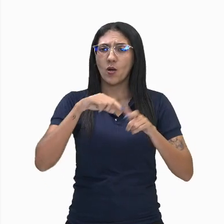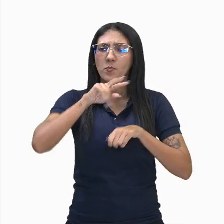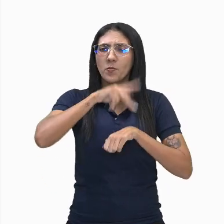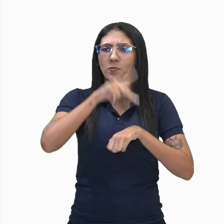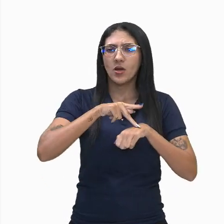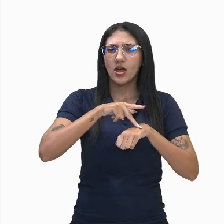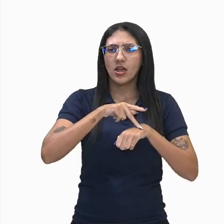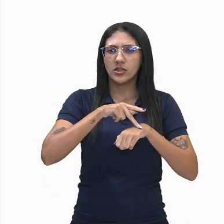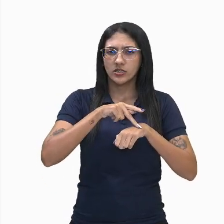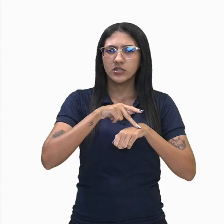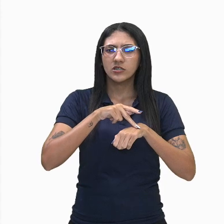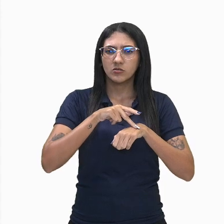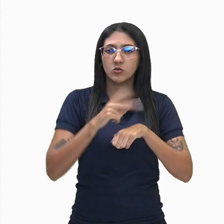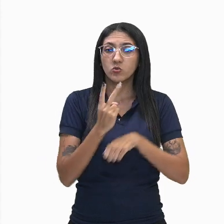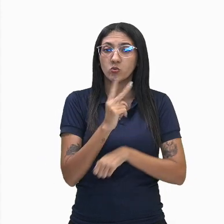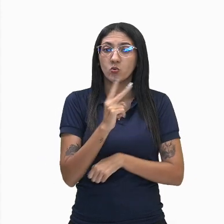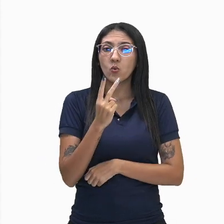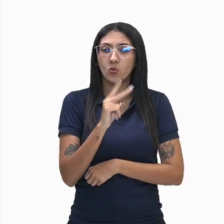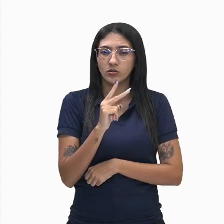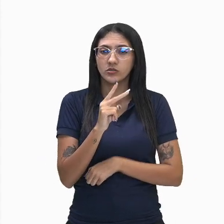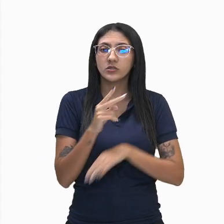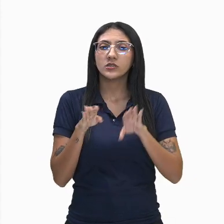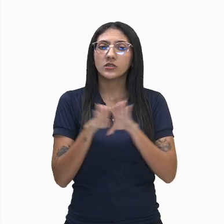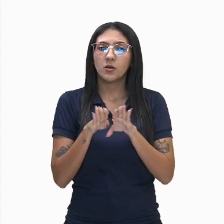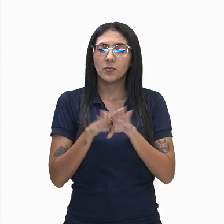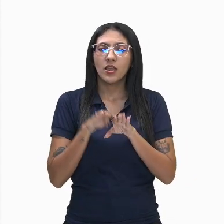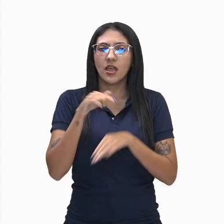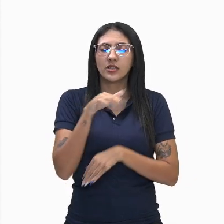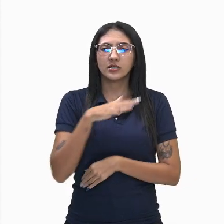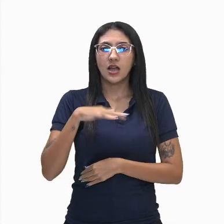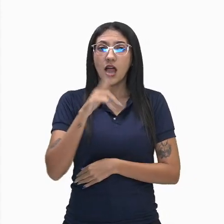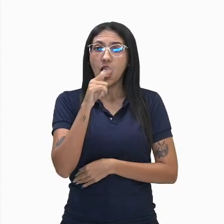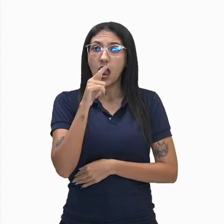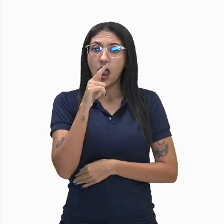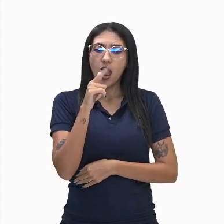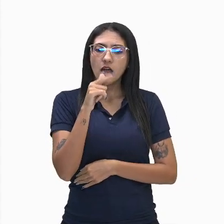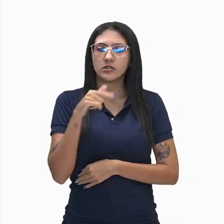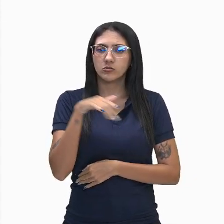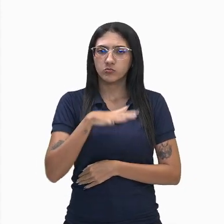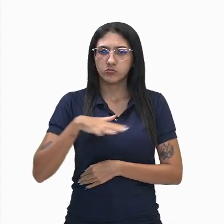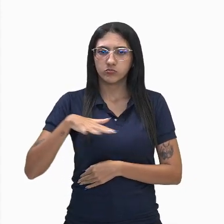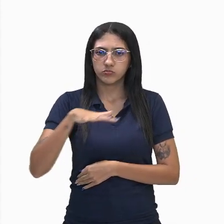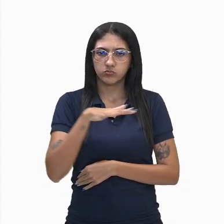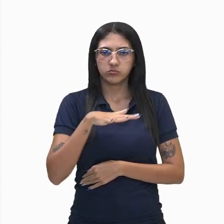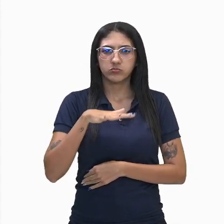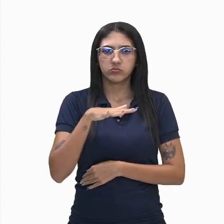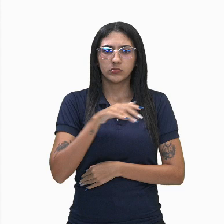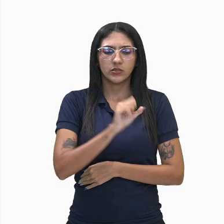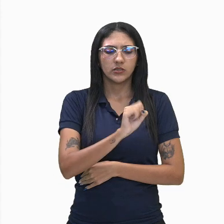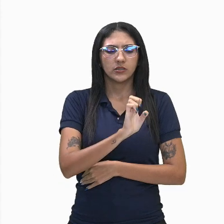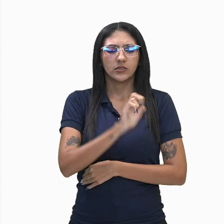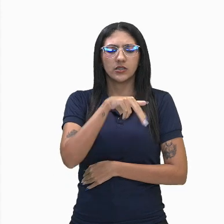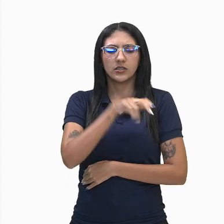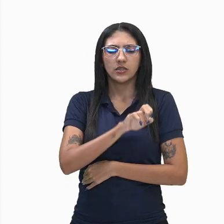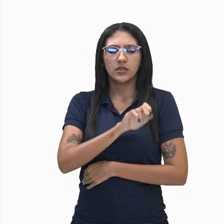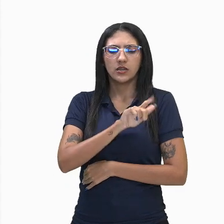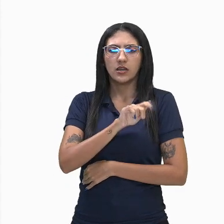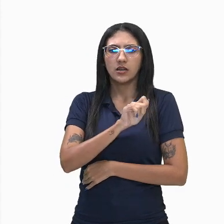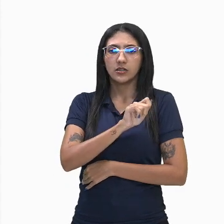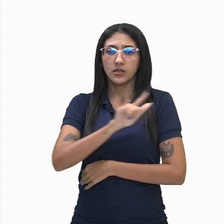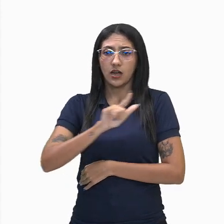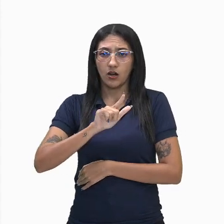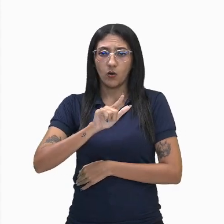Era concentrado na região entre os rios Senegal e